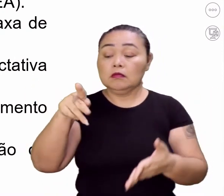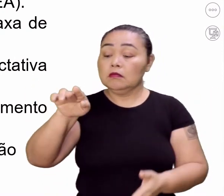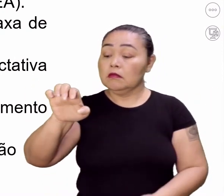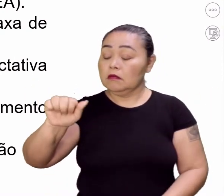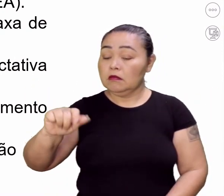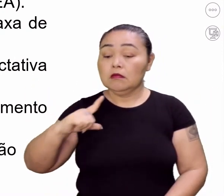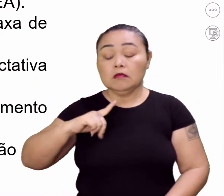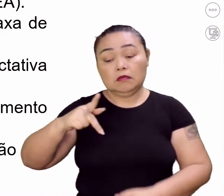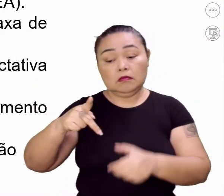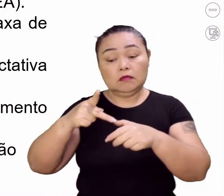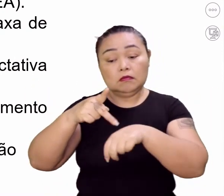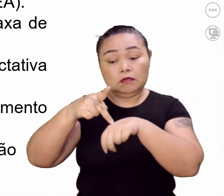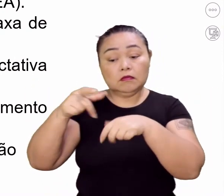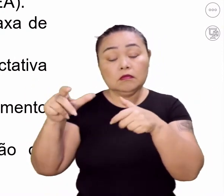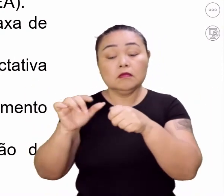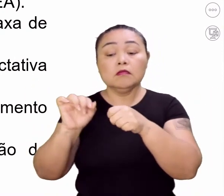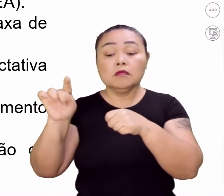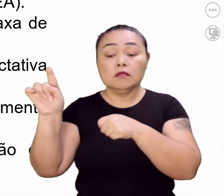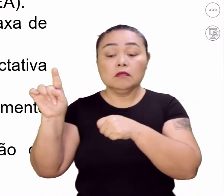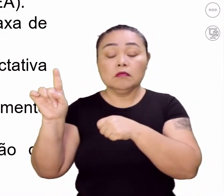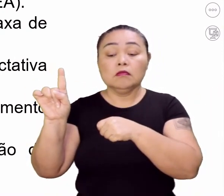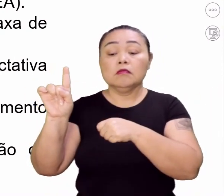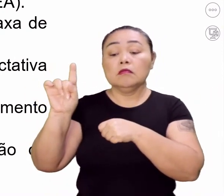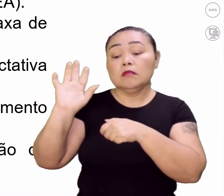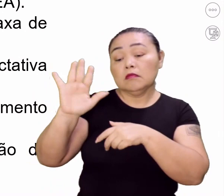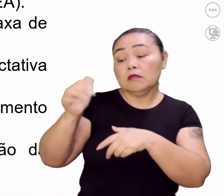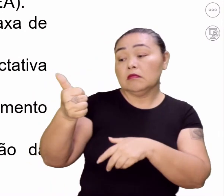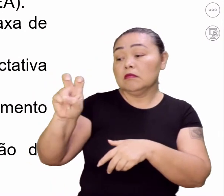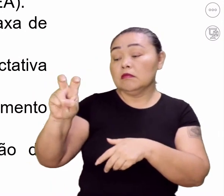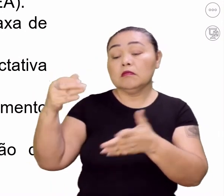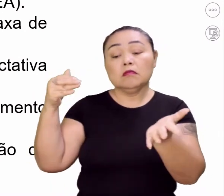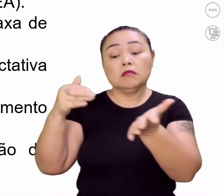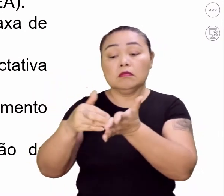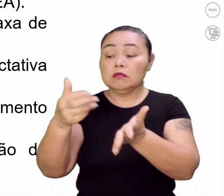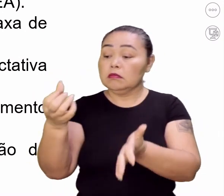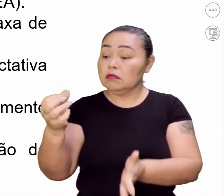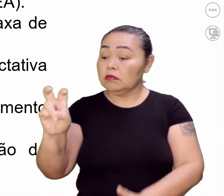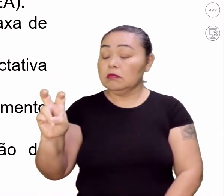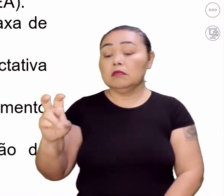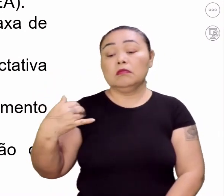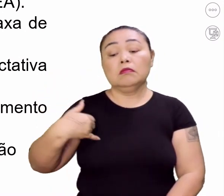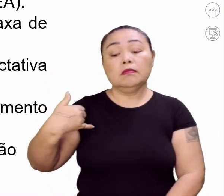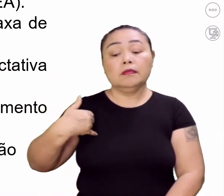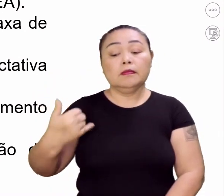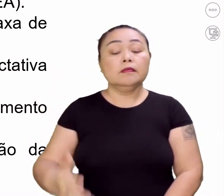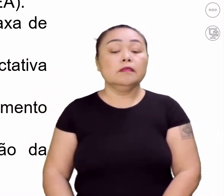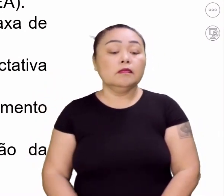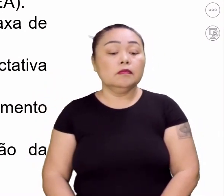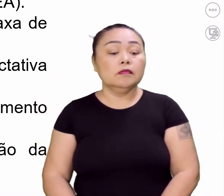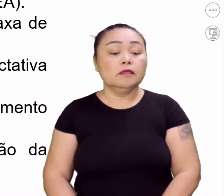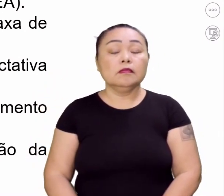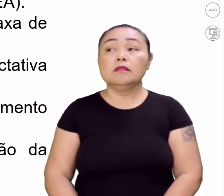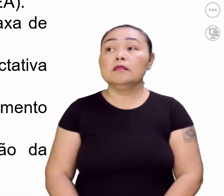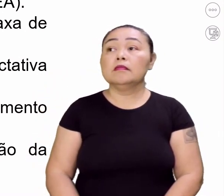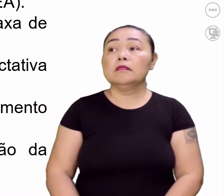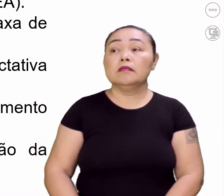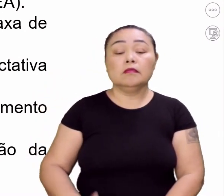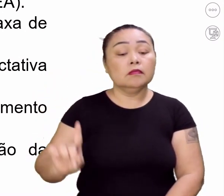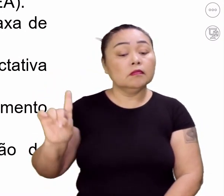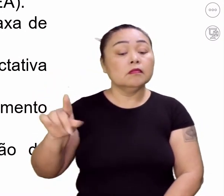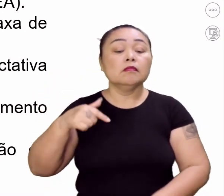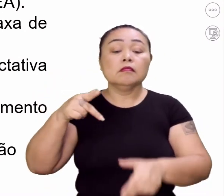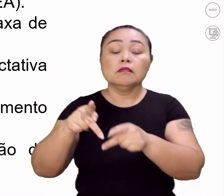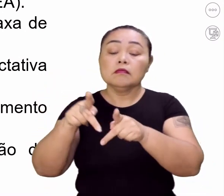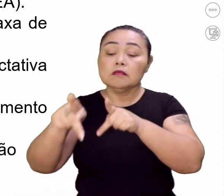maior parte dos países, é considerada de 15 a 65 anos. Exatamente. Então, população